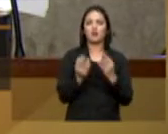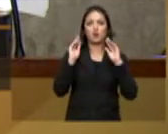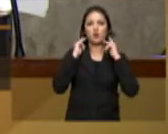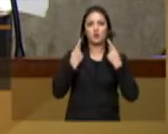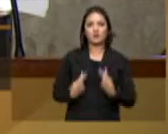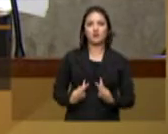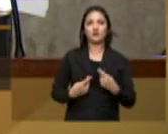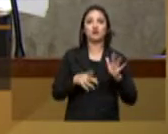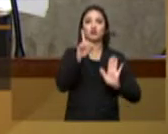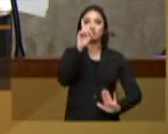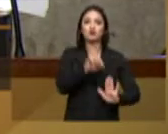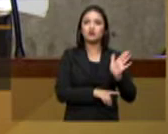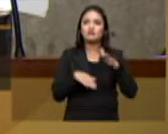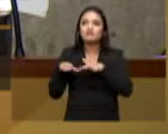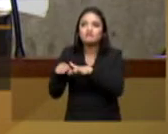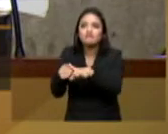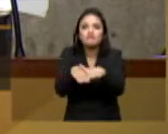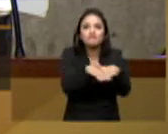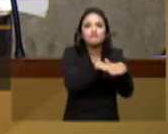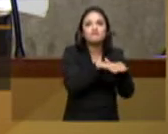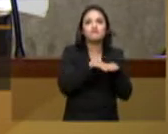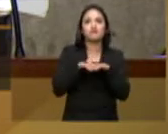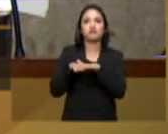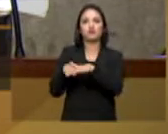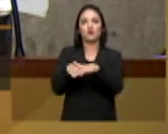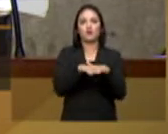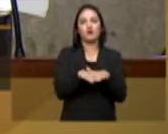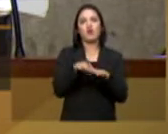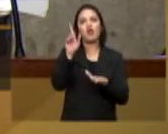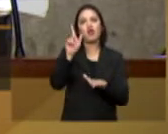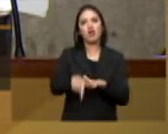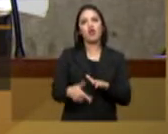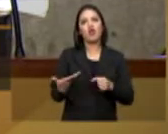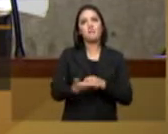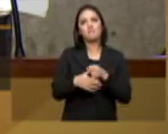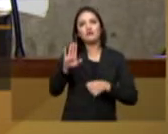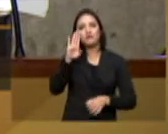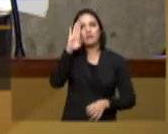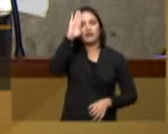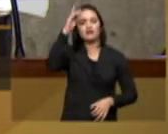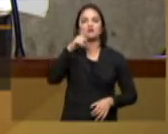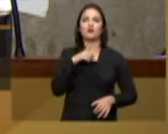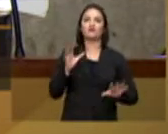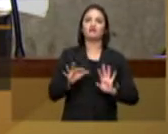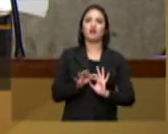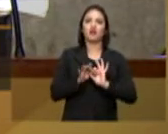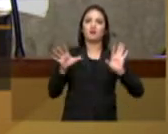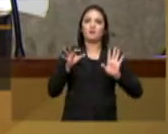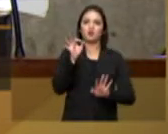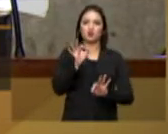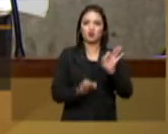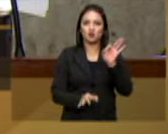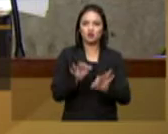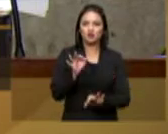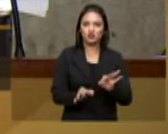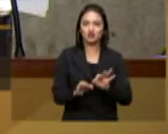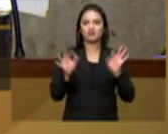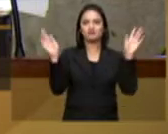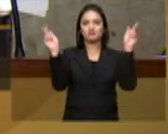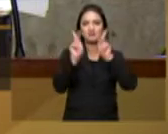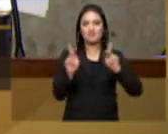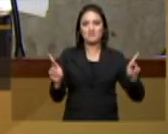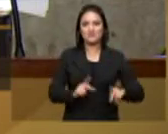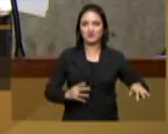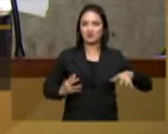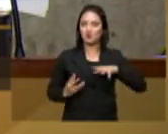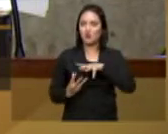e inalienáveis, constitui o fundamento da liberdade, da justiça e da paz no